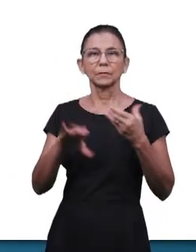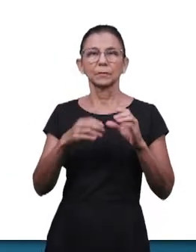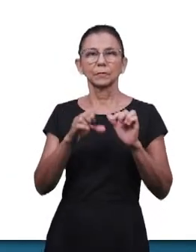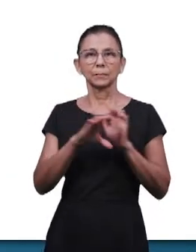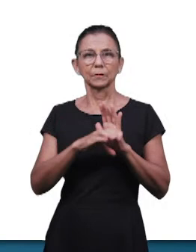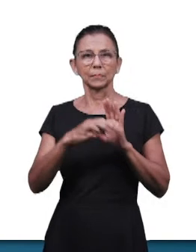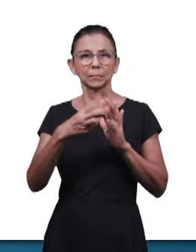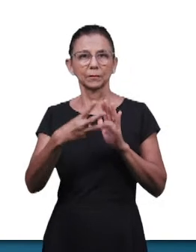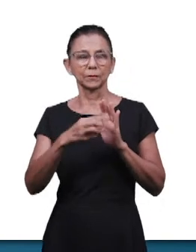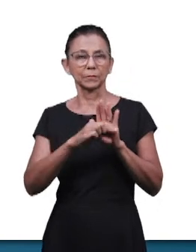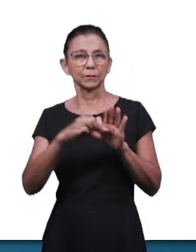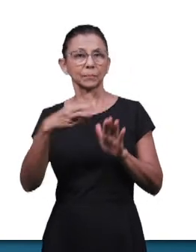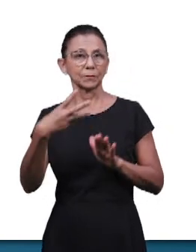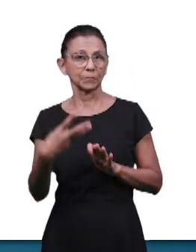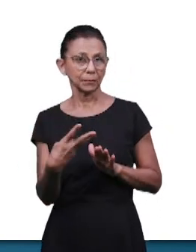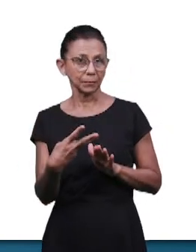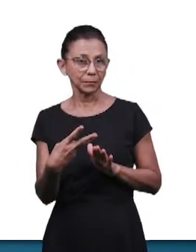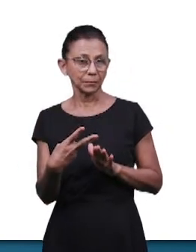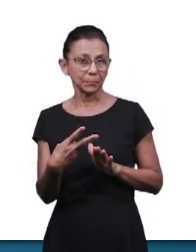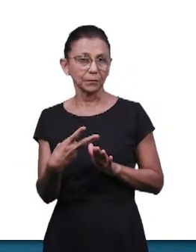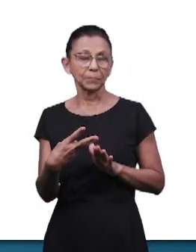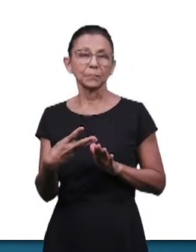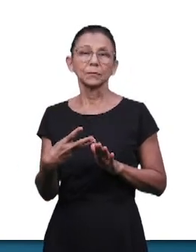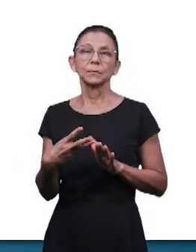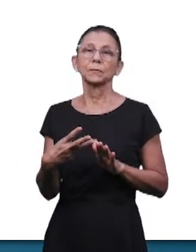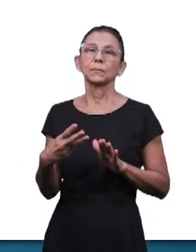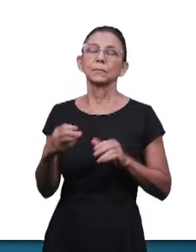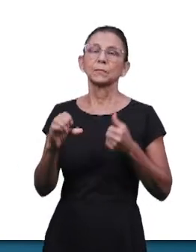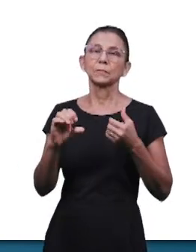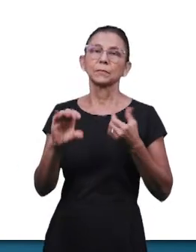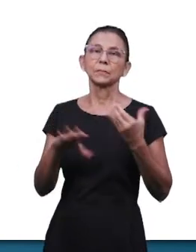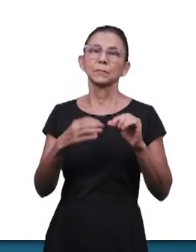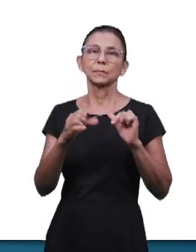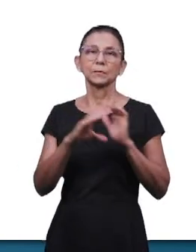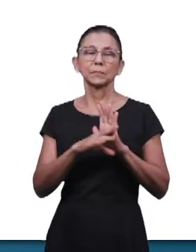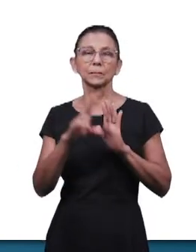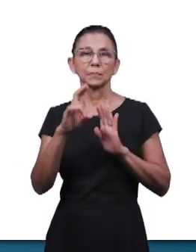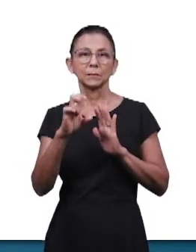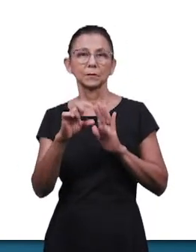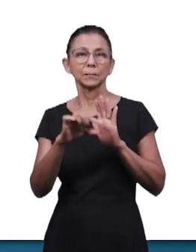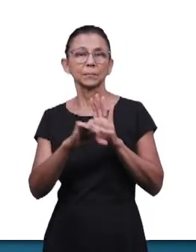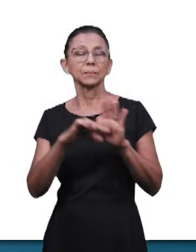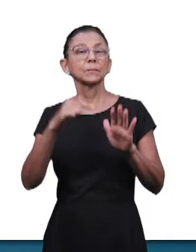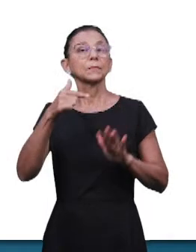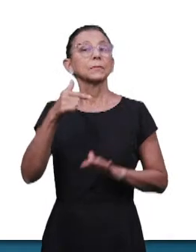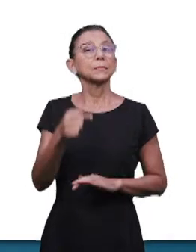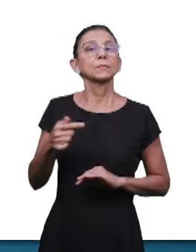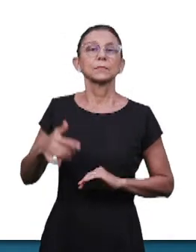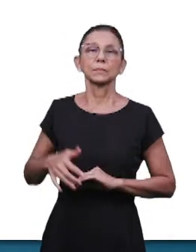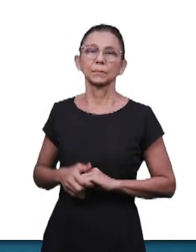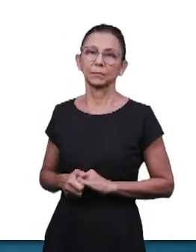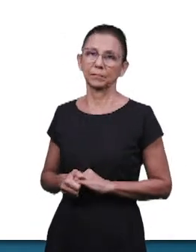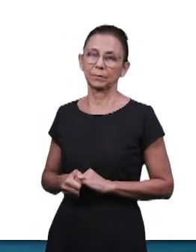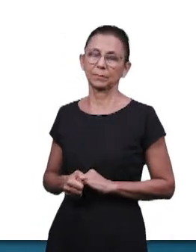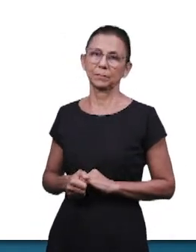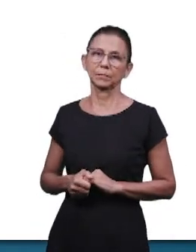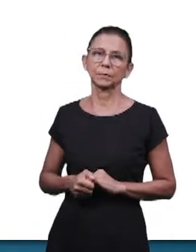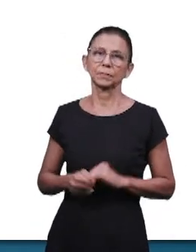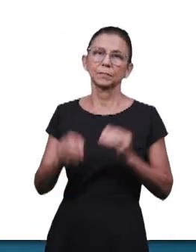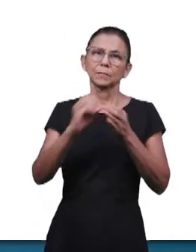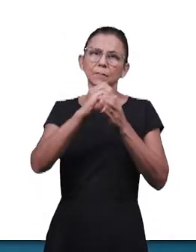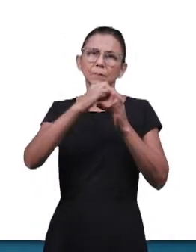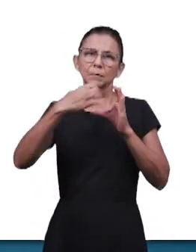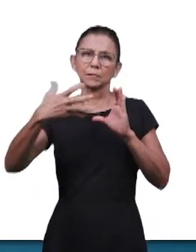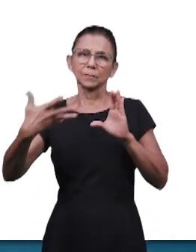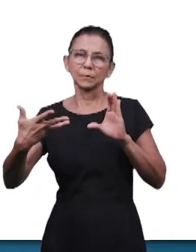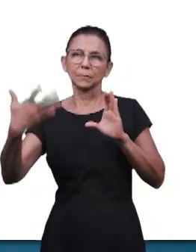3, e Cantares capítulo 5, verso 7. A pergunta é a seguinte: quais as características proféticas